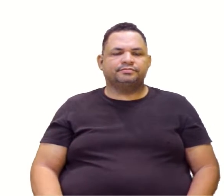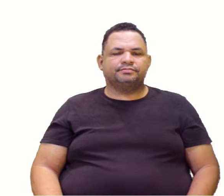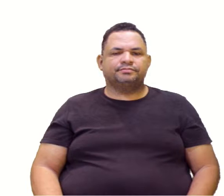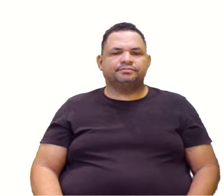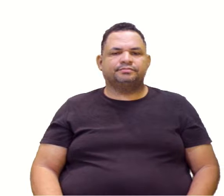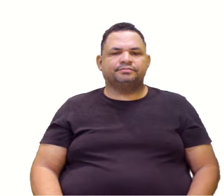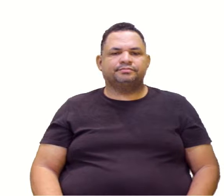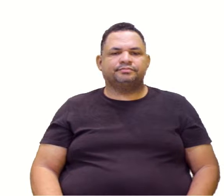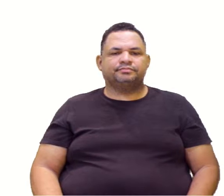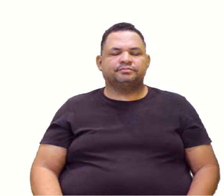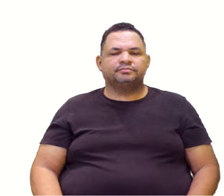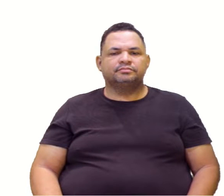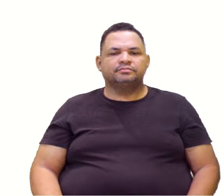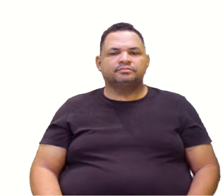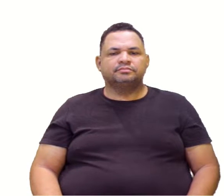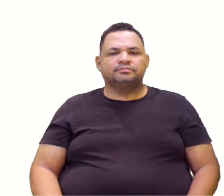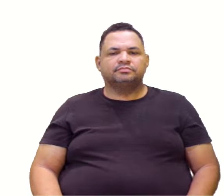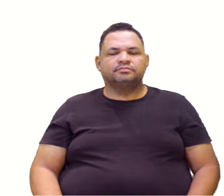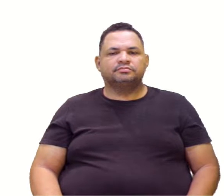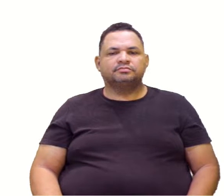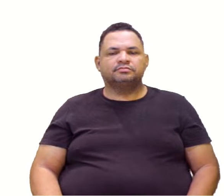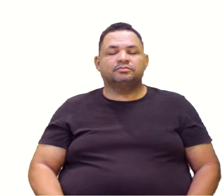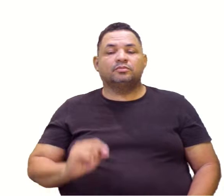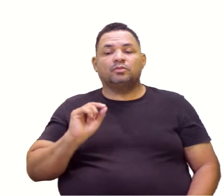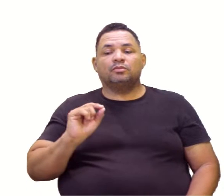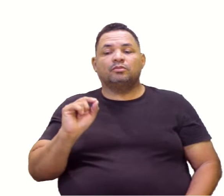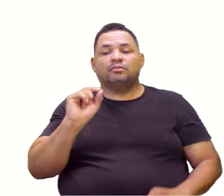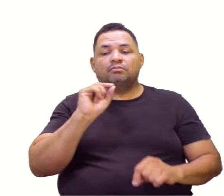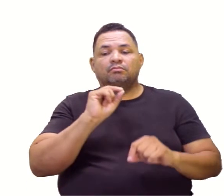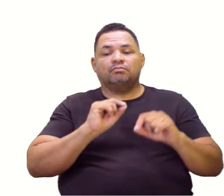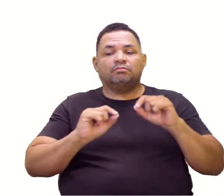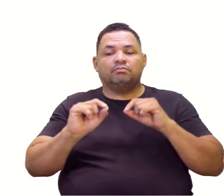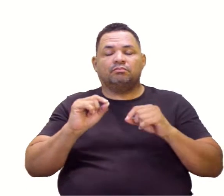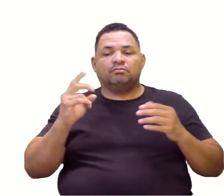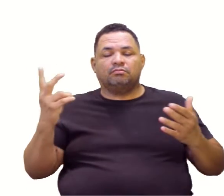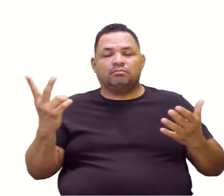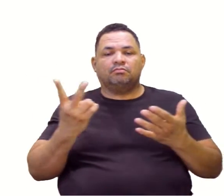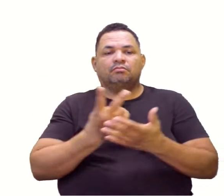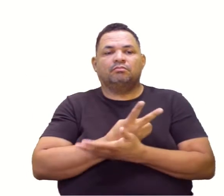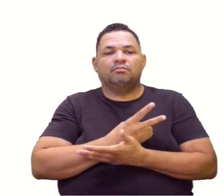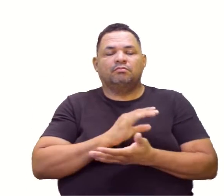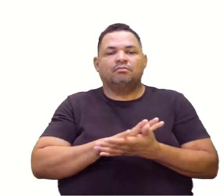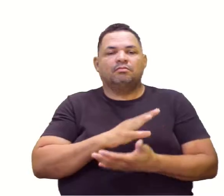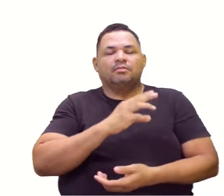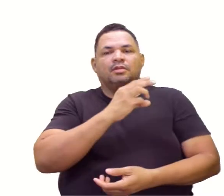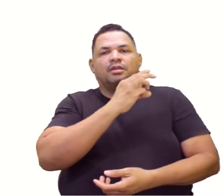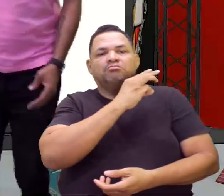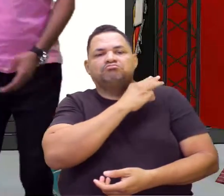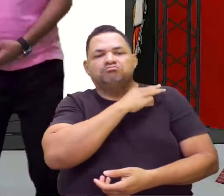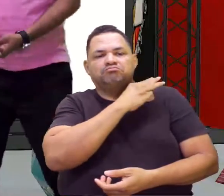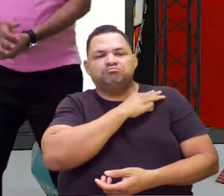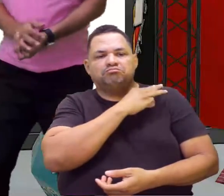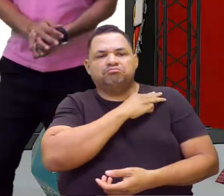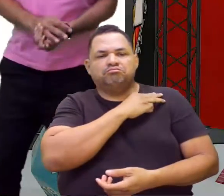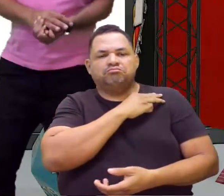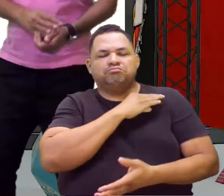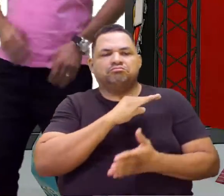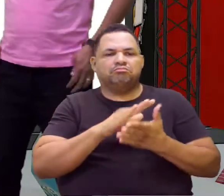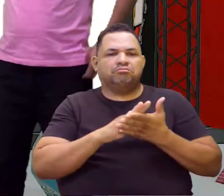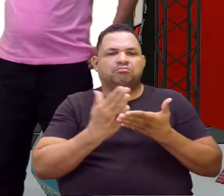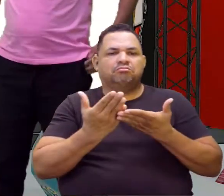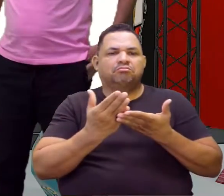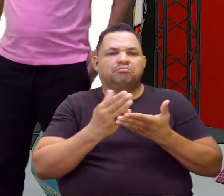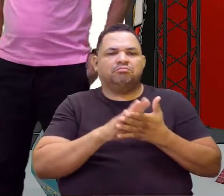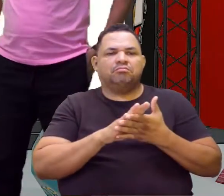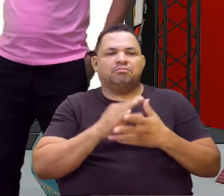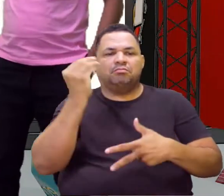metade, né? E aí, vamos falar aqui com eles rapidinho. O que acontece? Nível de terceirão, nível de prova de avaliação